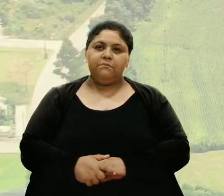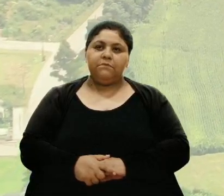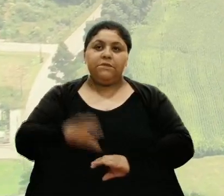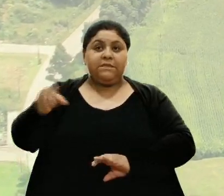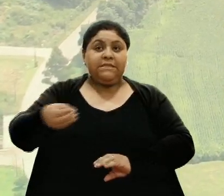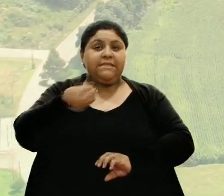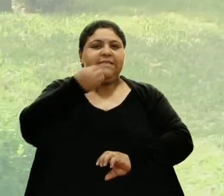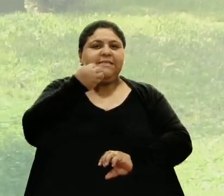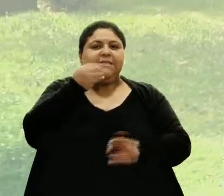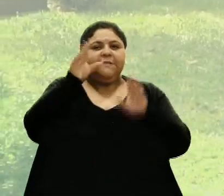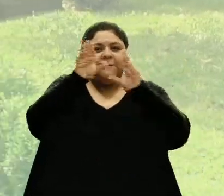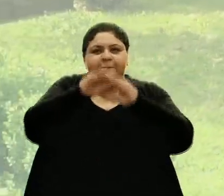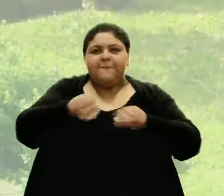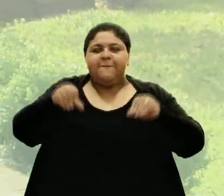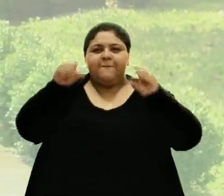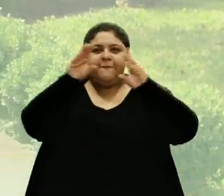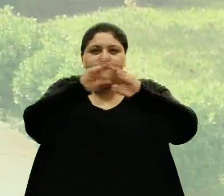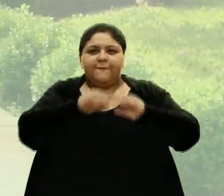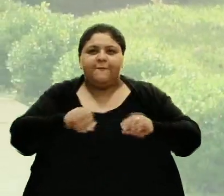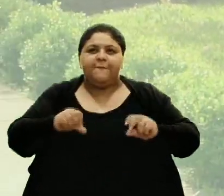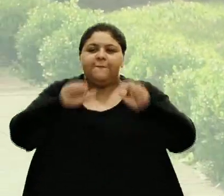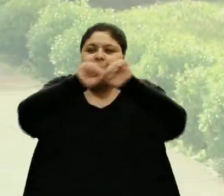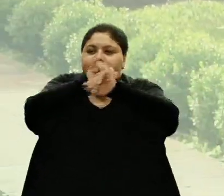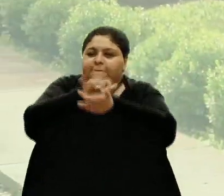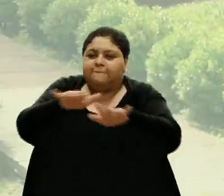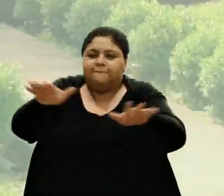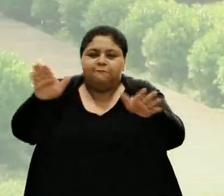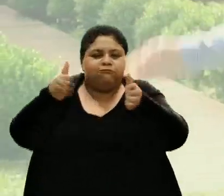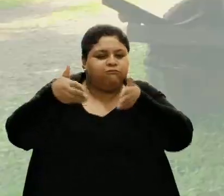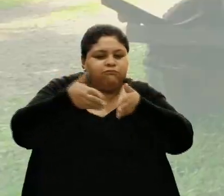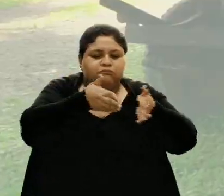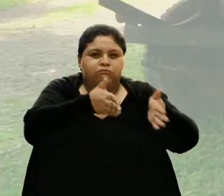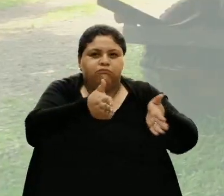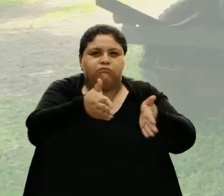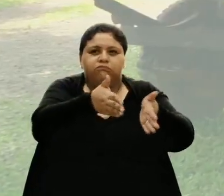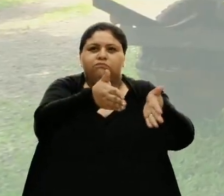Aproveite a simplicidade, explore novos caminhos